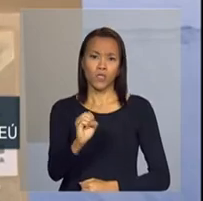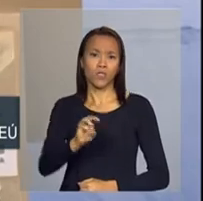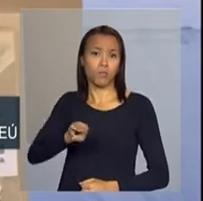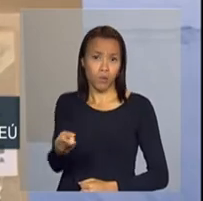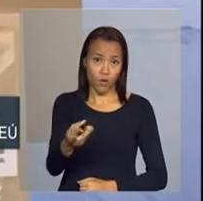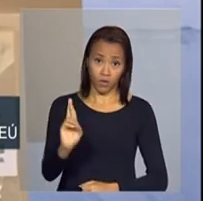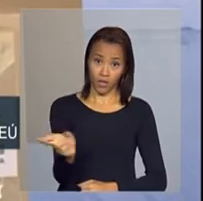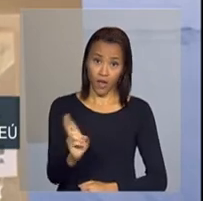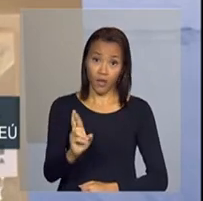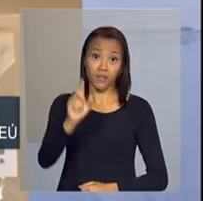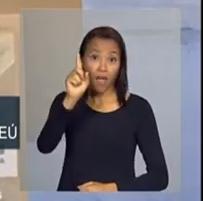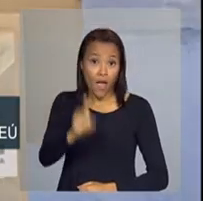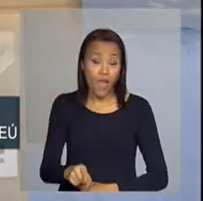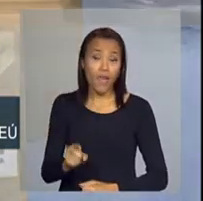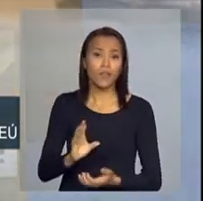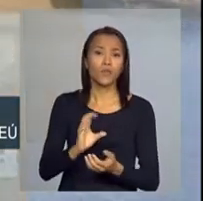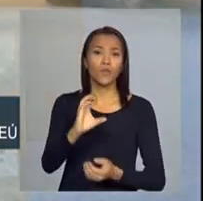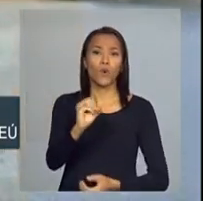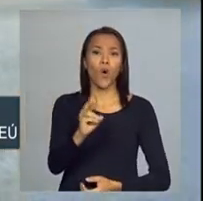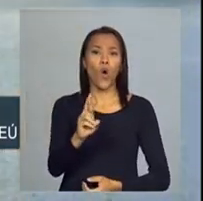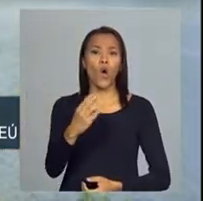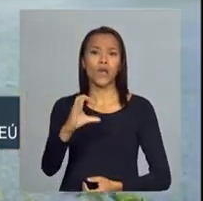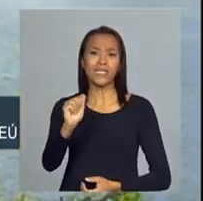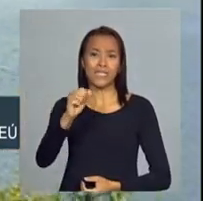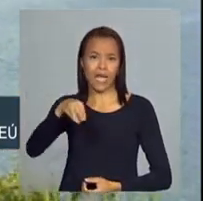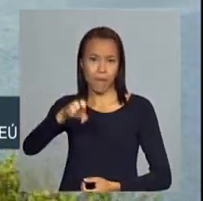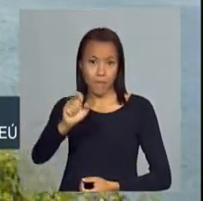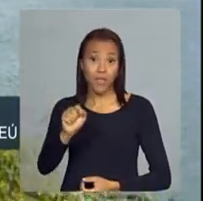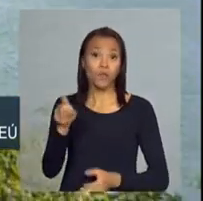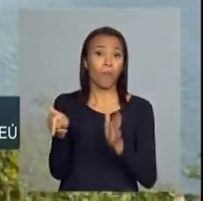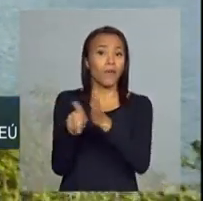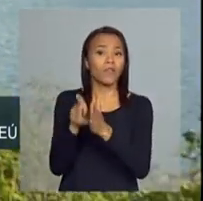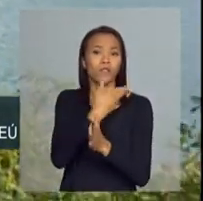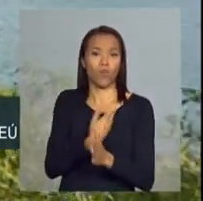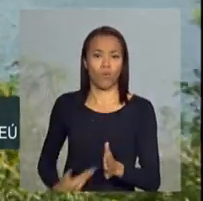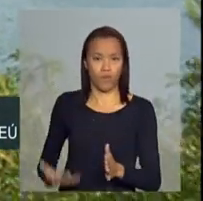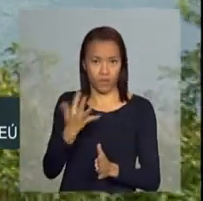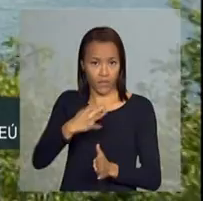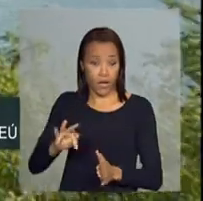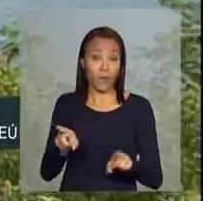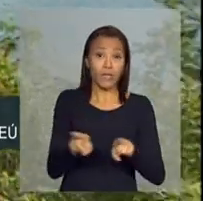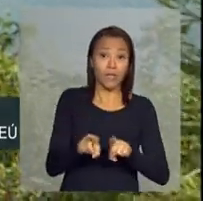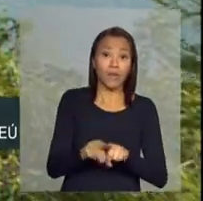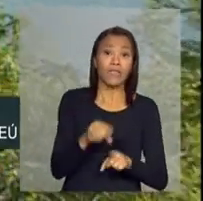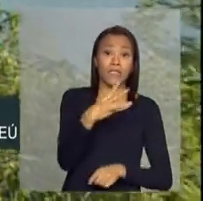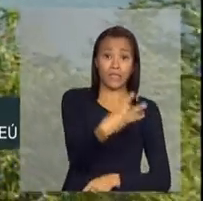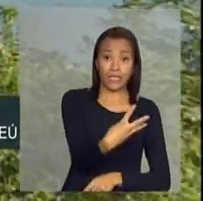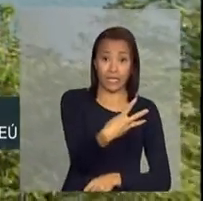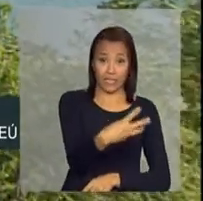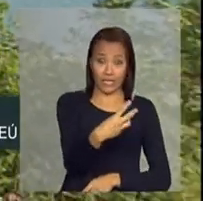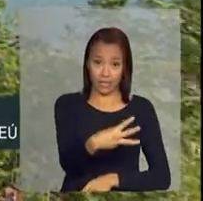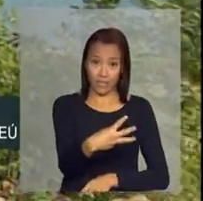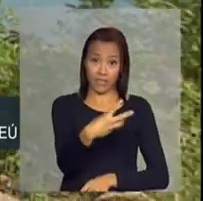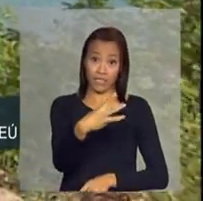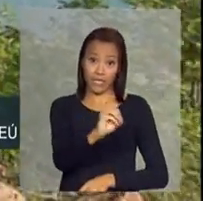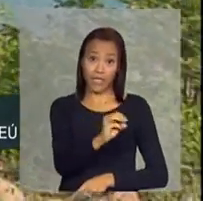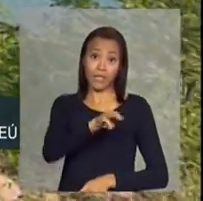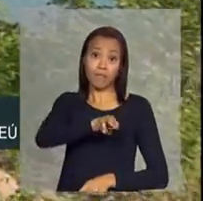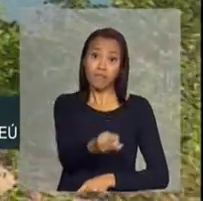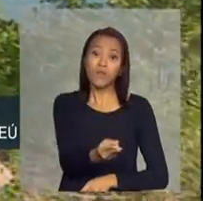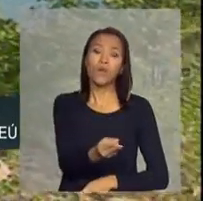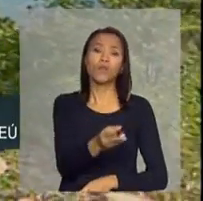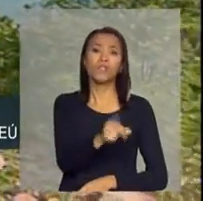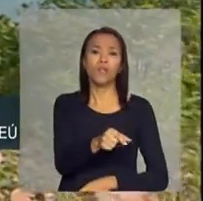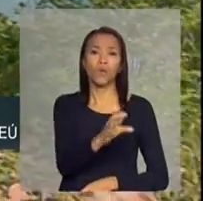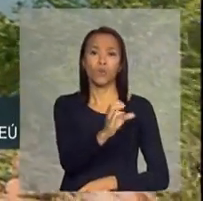2 bilhões e 800 milhões de reais são do orçamento do governo federal e 330 milhões são do